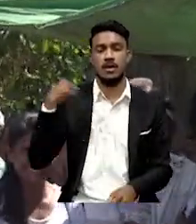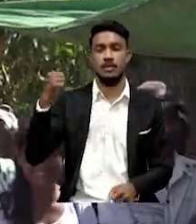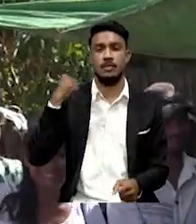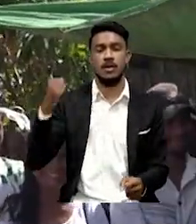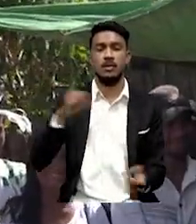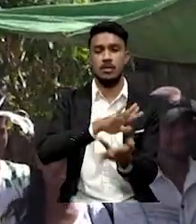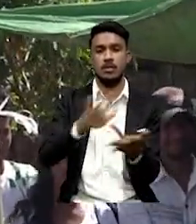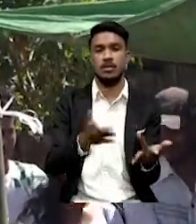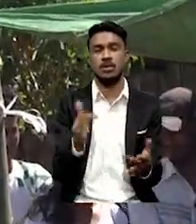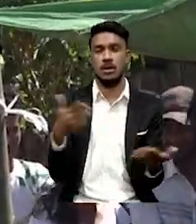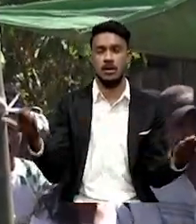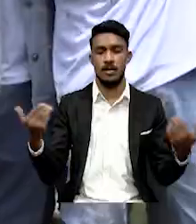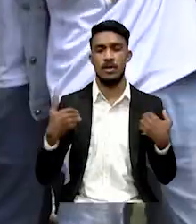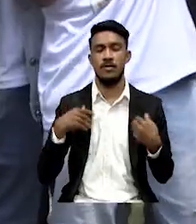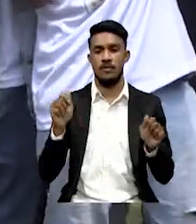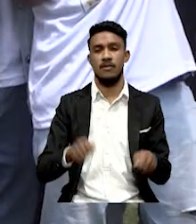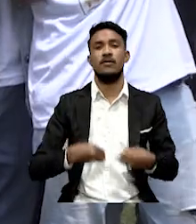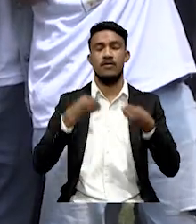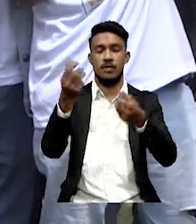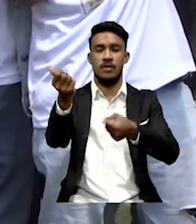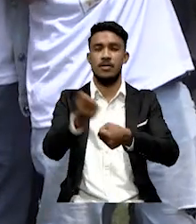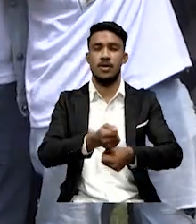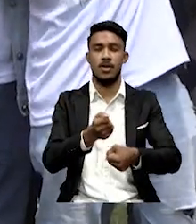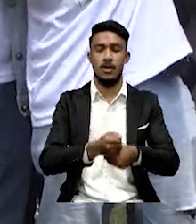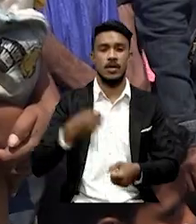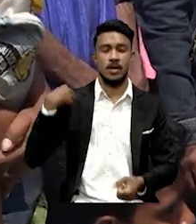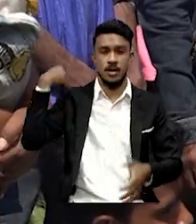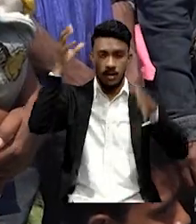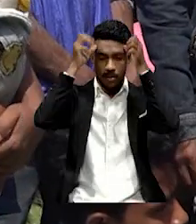Movimento Sirnebe durante ne foi apoio ba candidato Presidente